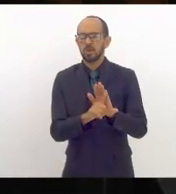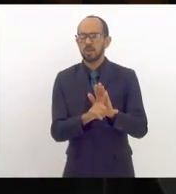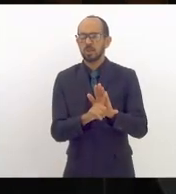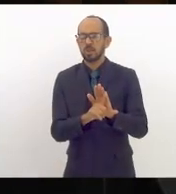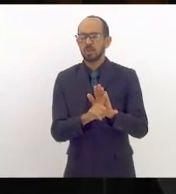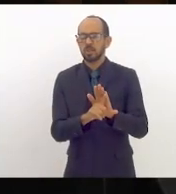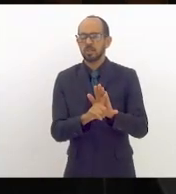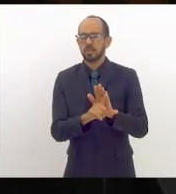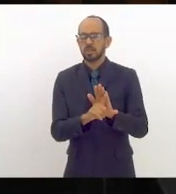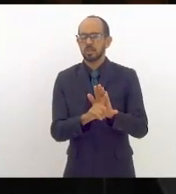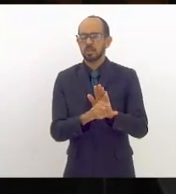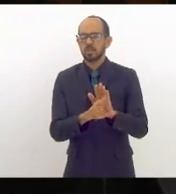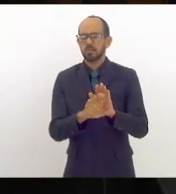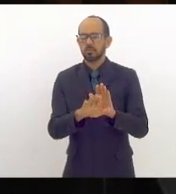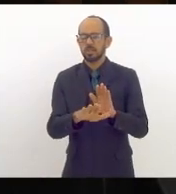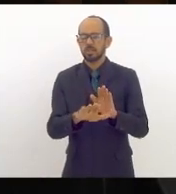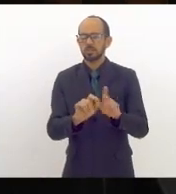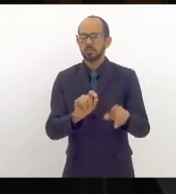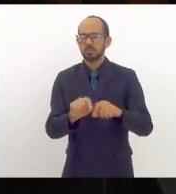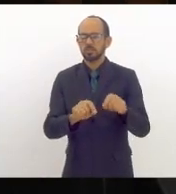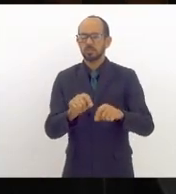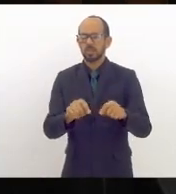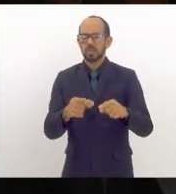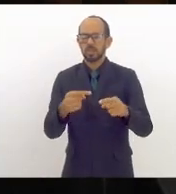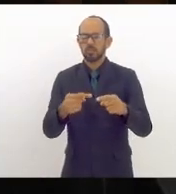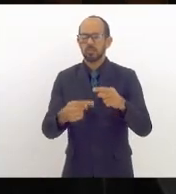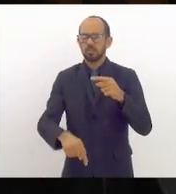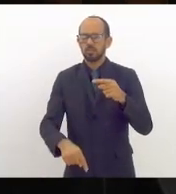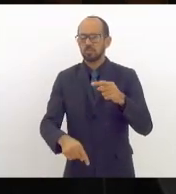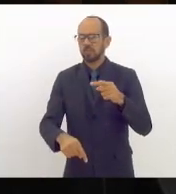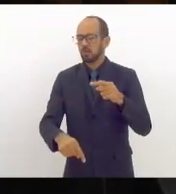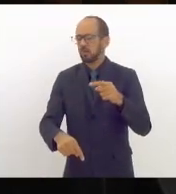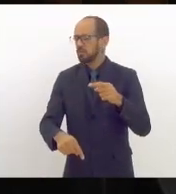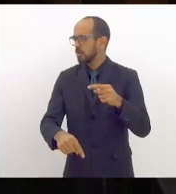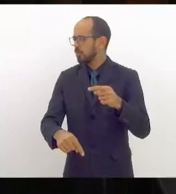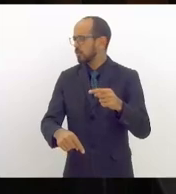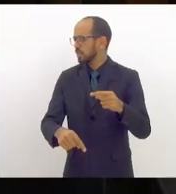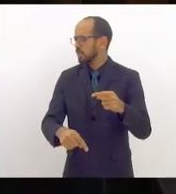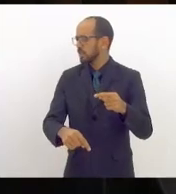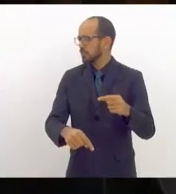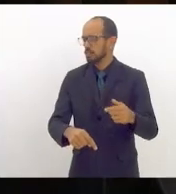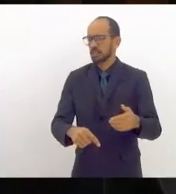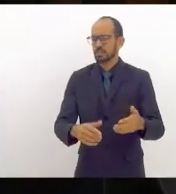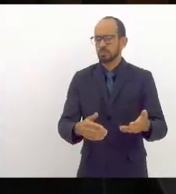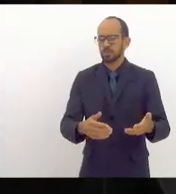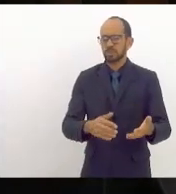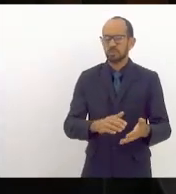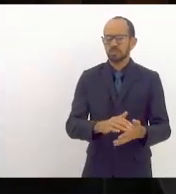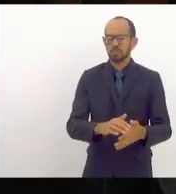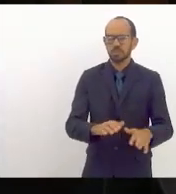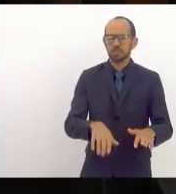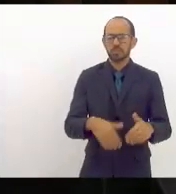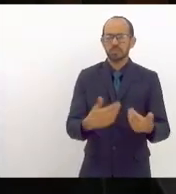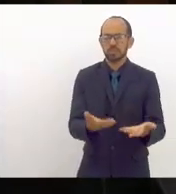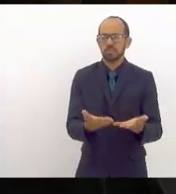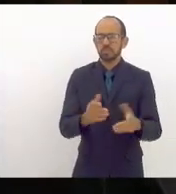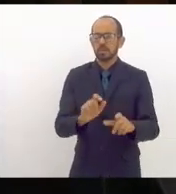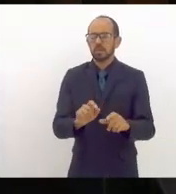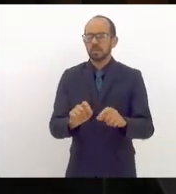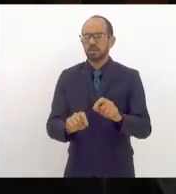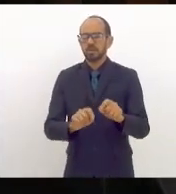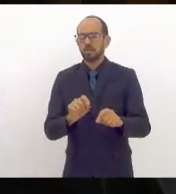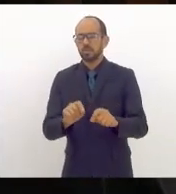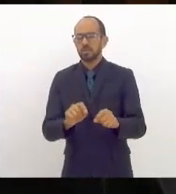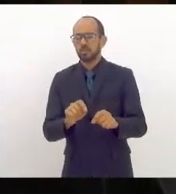quer inventar que é violar grosseiramente a literalidade do texto